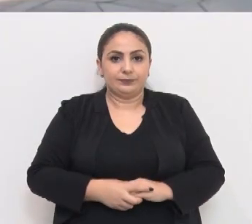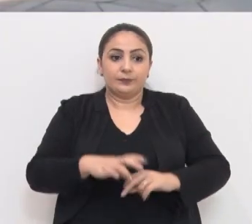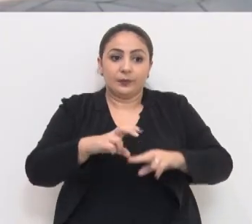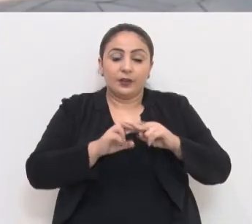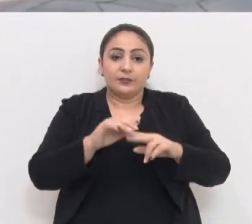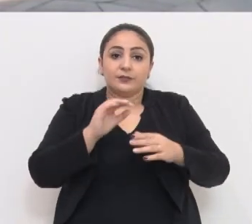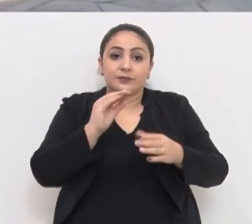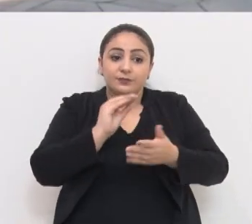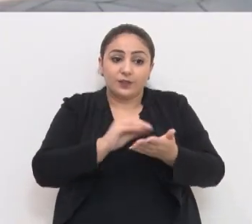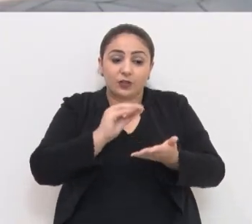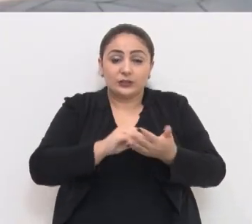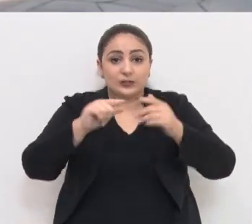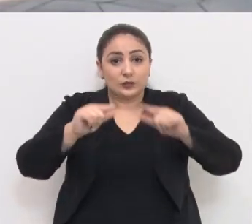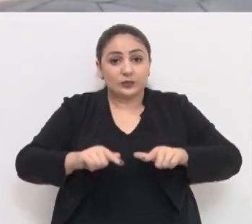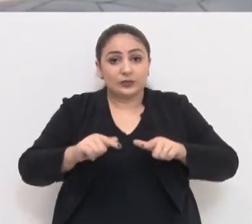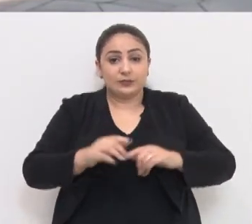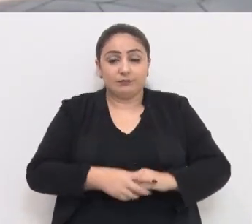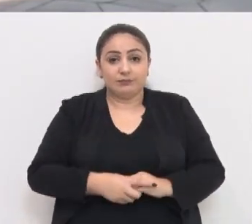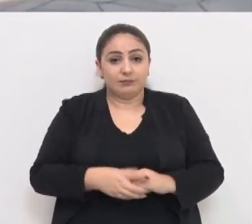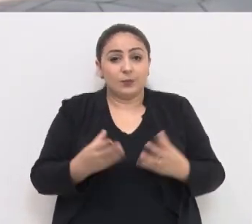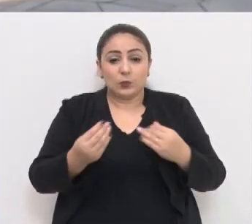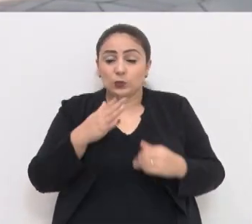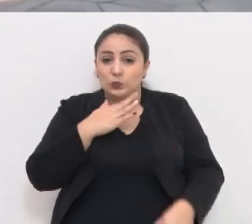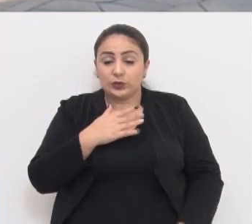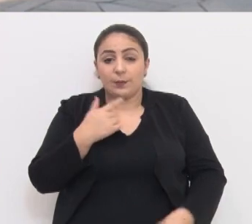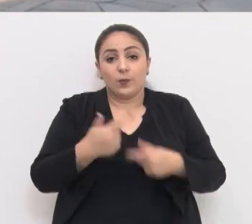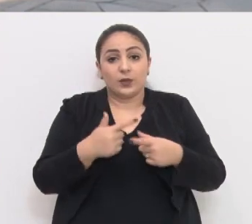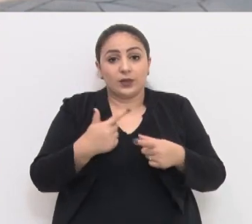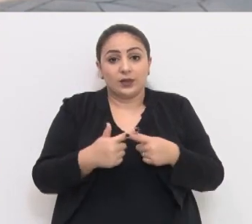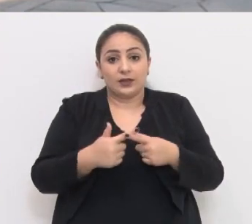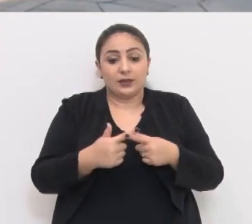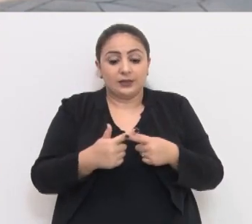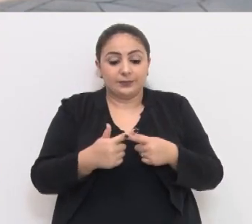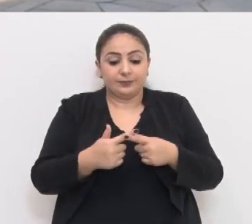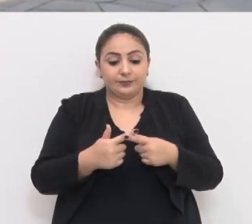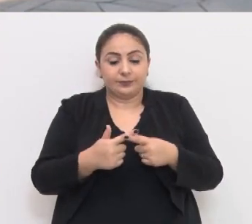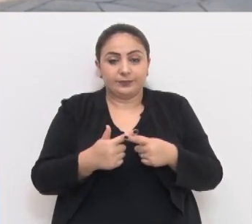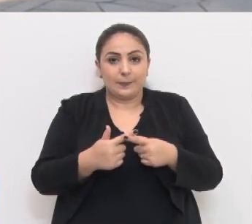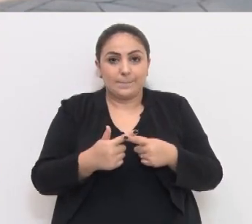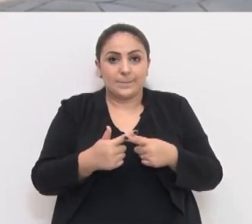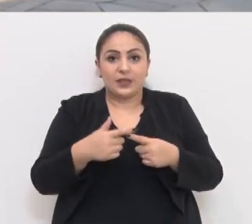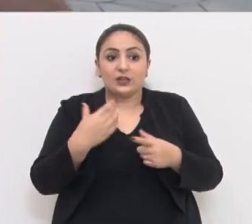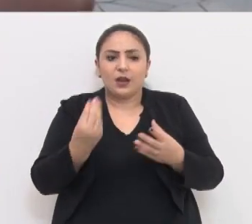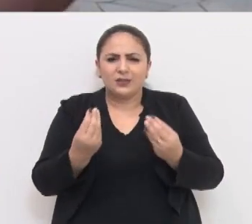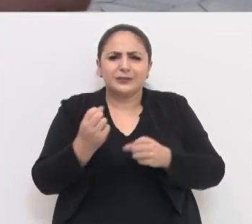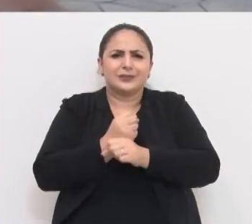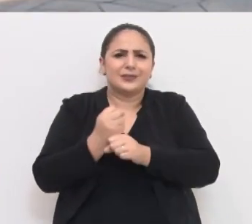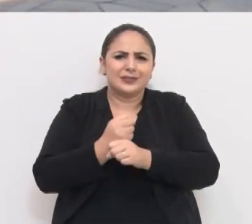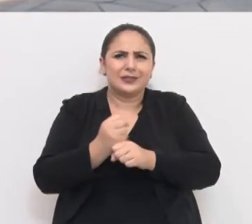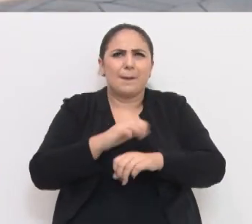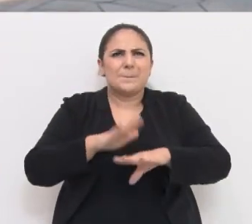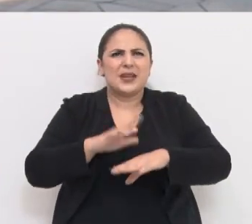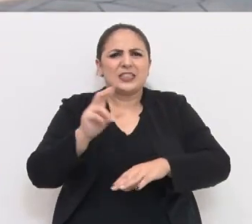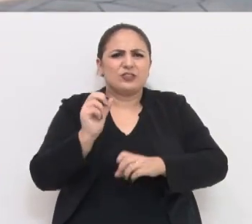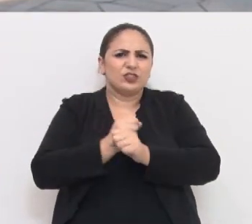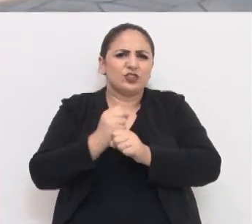bairro Ípica. Há pelo menos 27 anos, a Escola Municipal de Ensino Fundamental